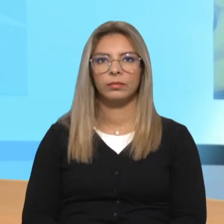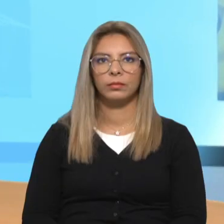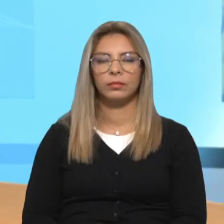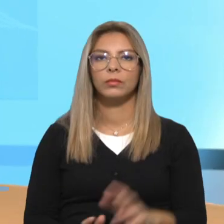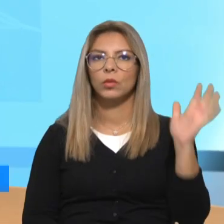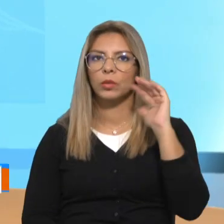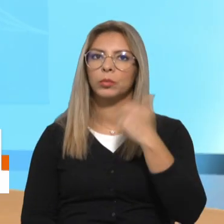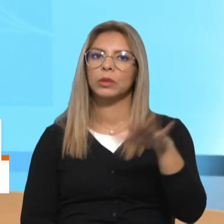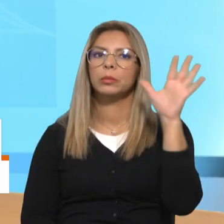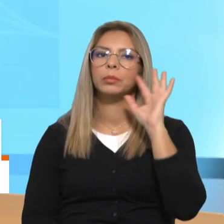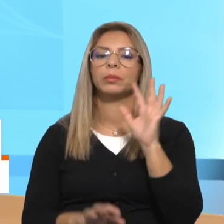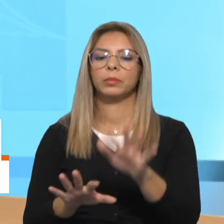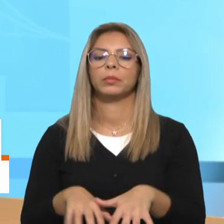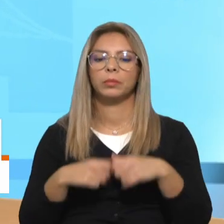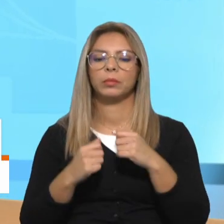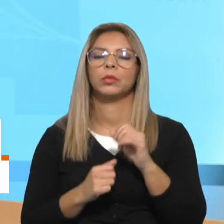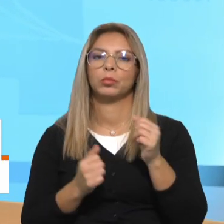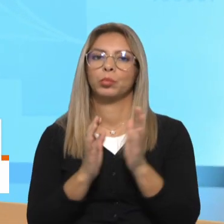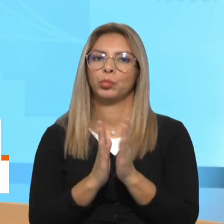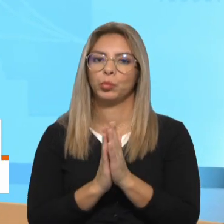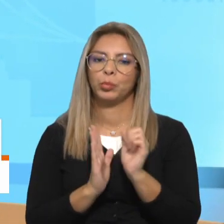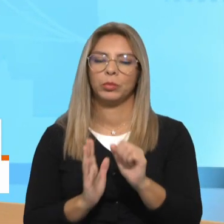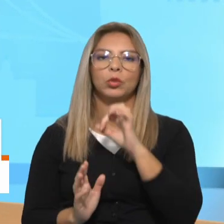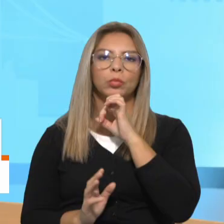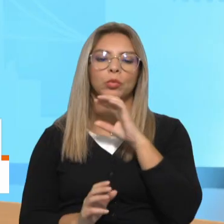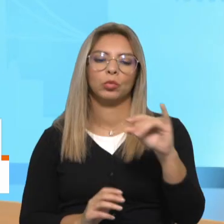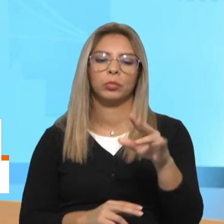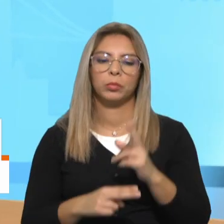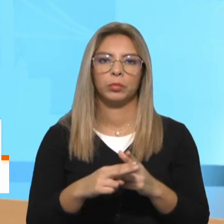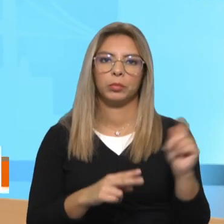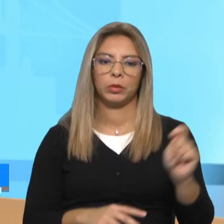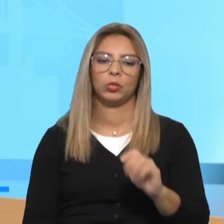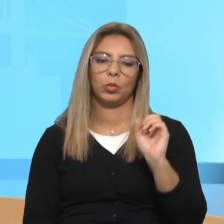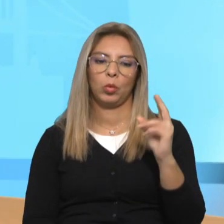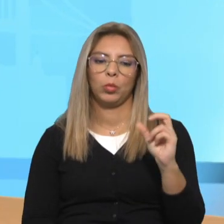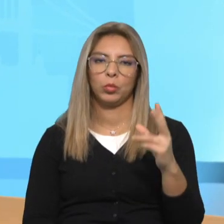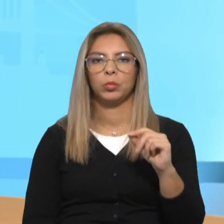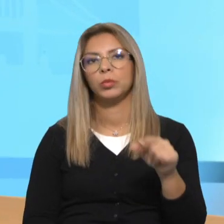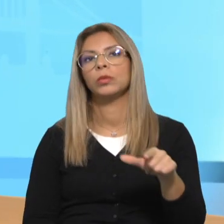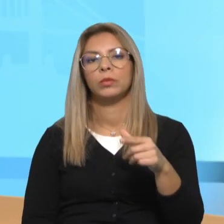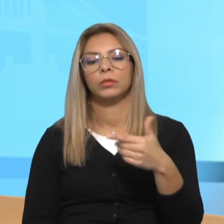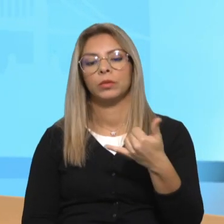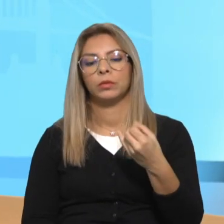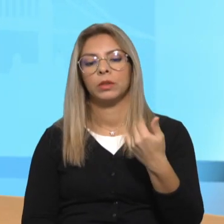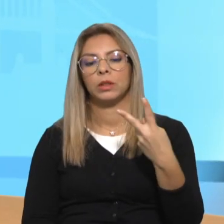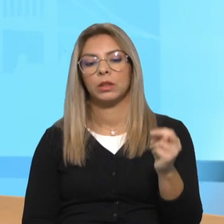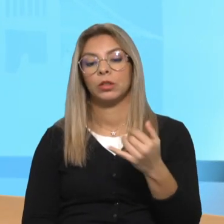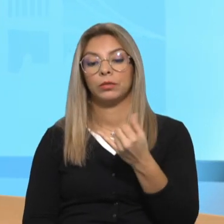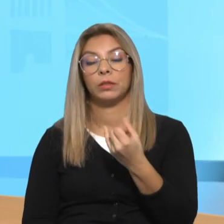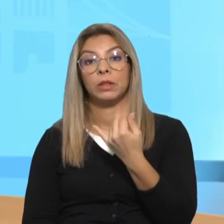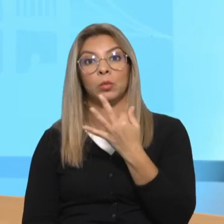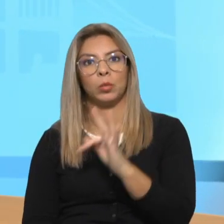Olá, muito boa tarde. A Assembleia do Sínodo dos Bispos decorreu em Roma nos meses de outubro de 2023 e de 2024,